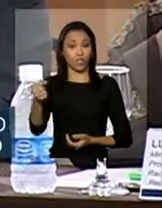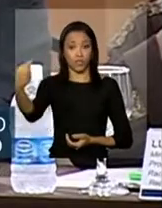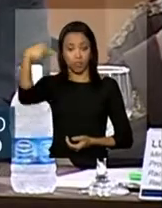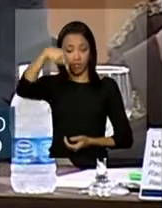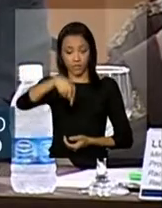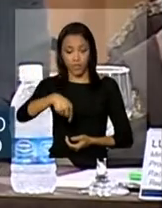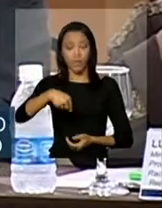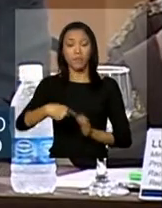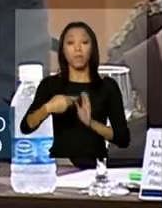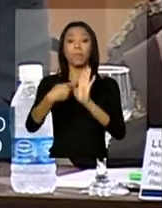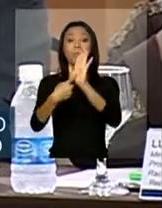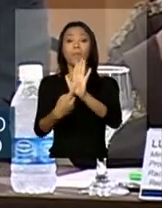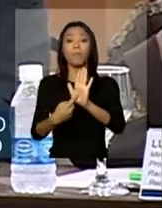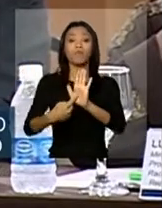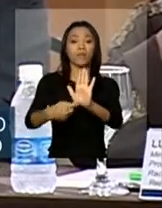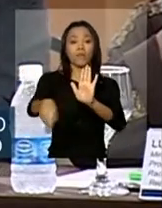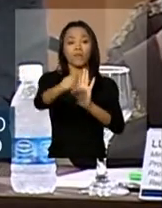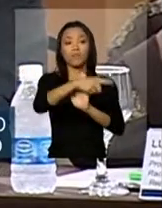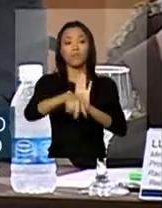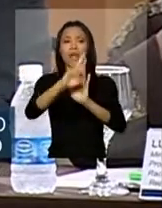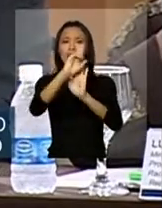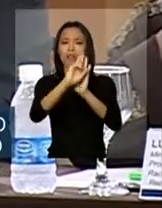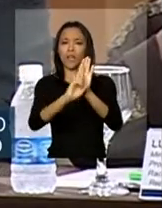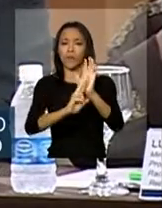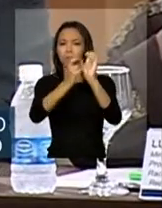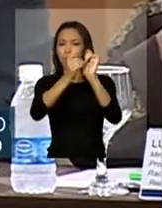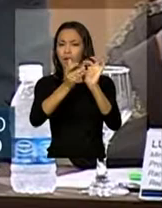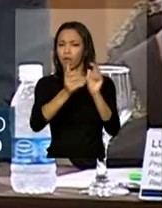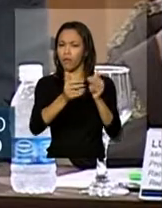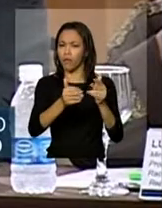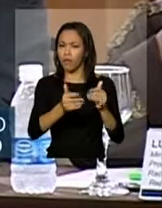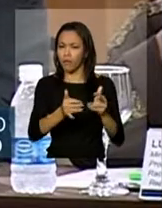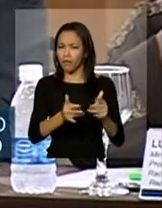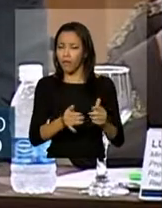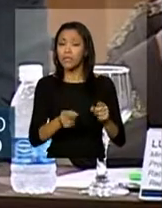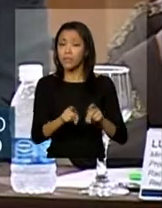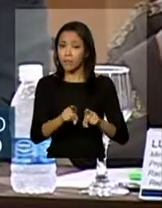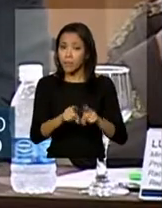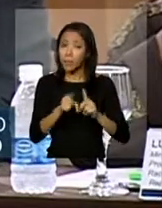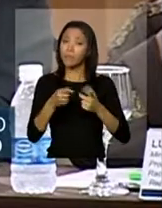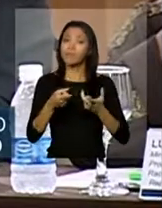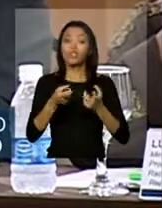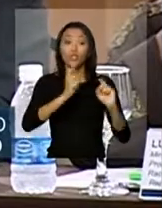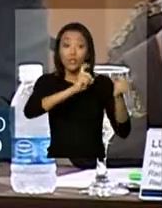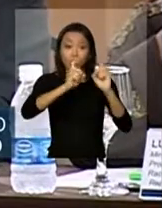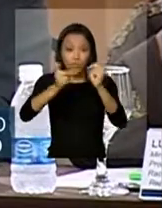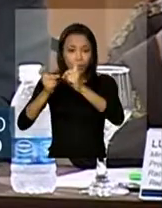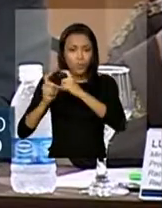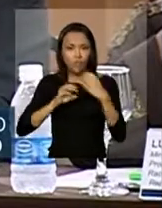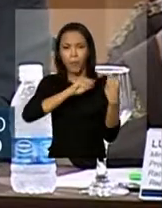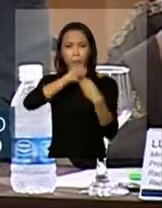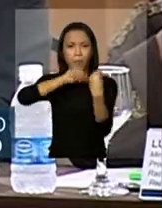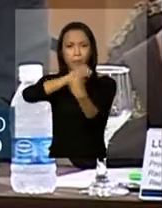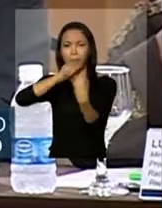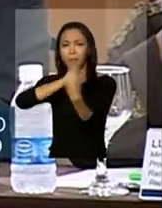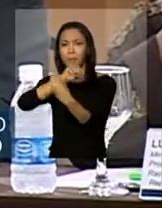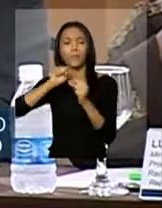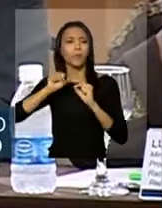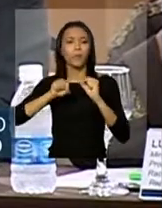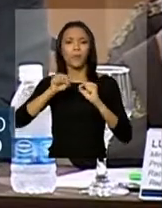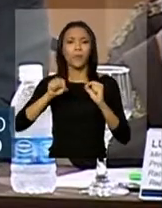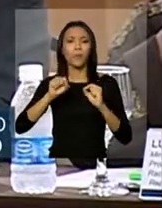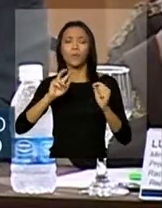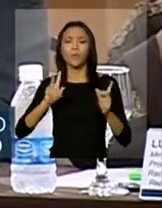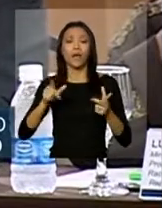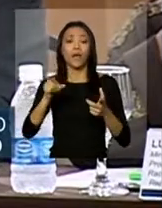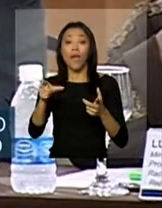o relatório do secretário-geral e também para discutir sobre as perspectivas de Cairo, a